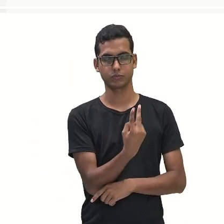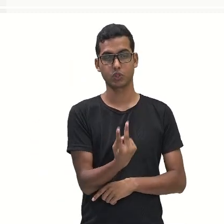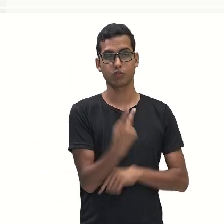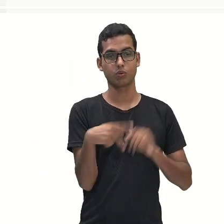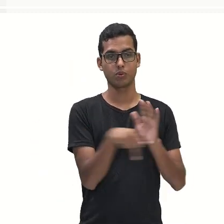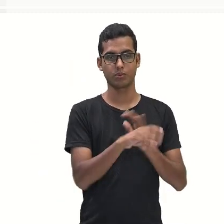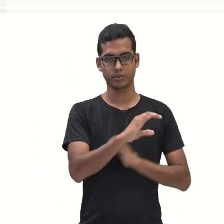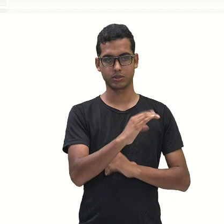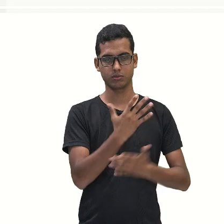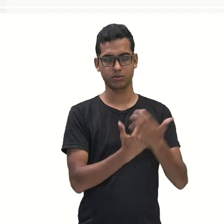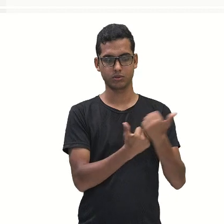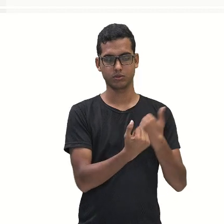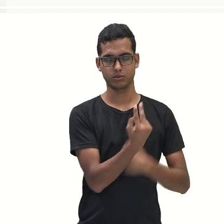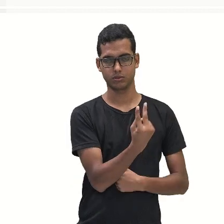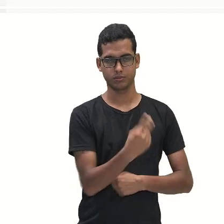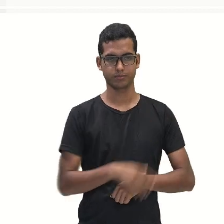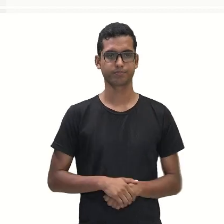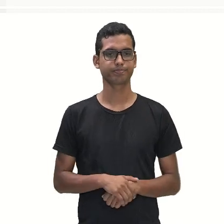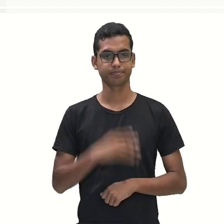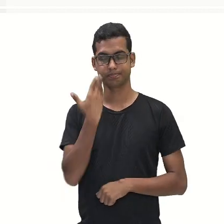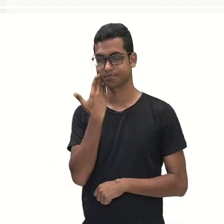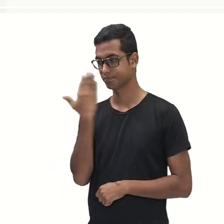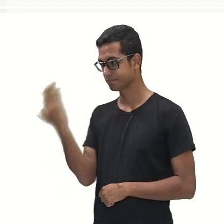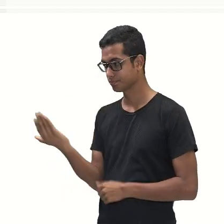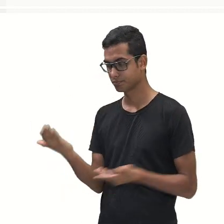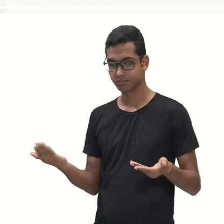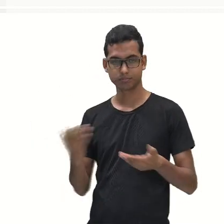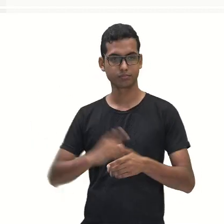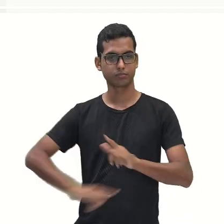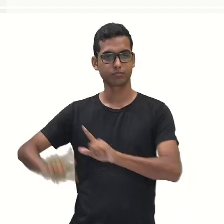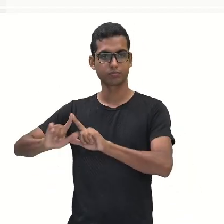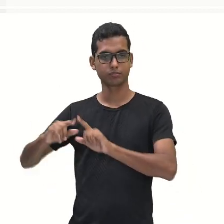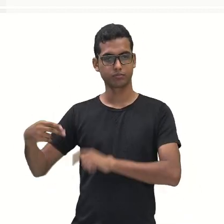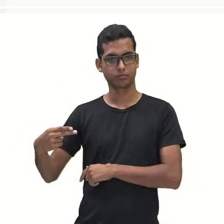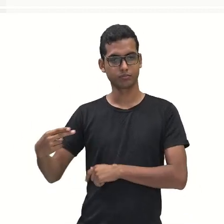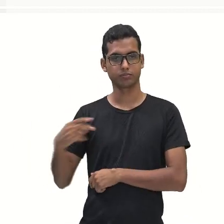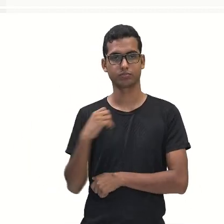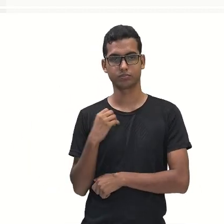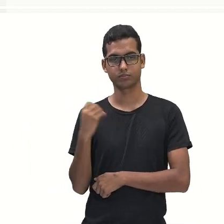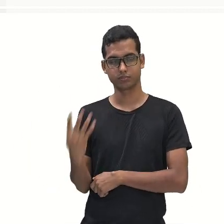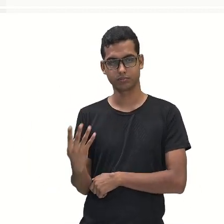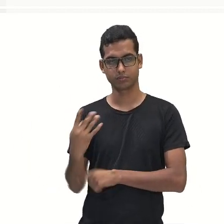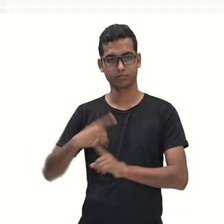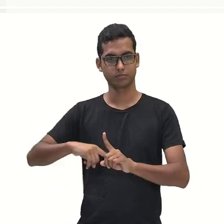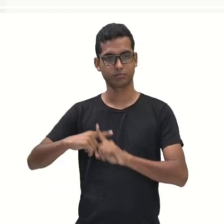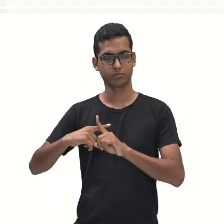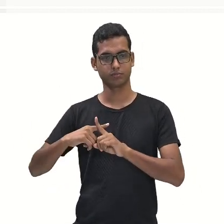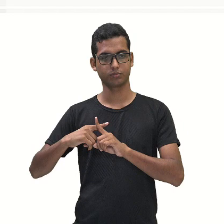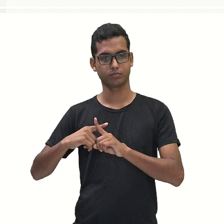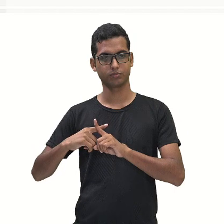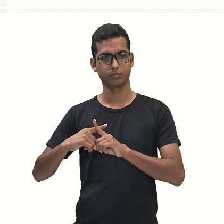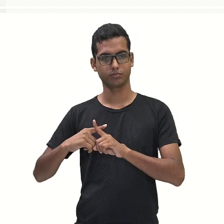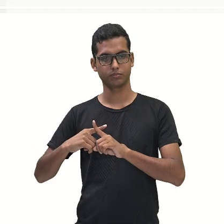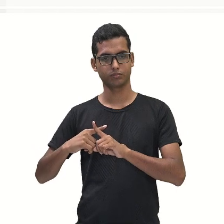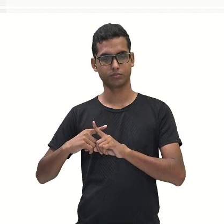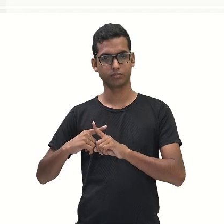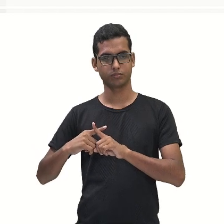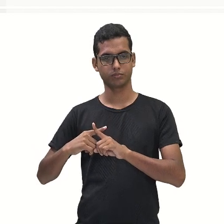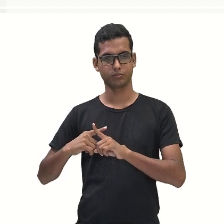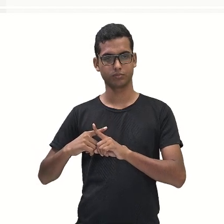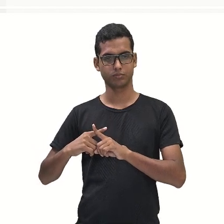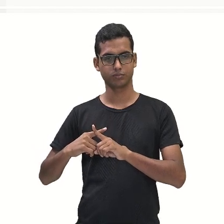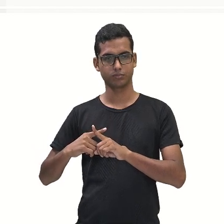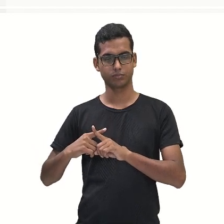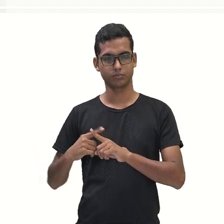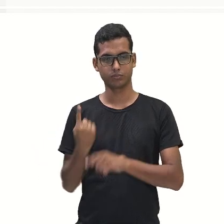ó. 2 ao quadrado, 4. 4 vezes 1 vezes 2 vai dar 8. Ó. O